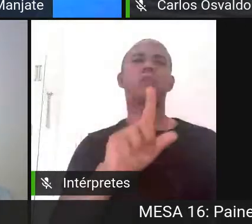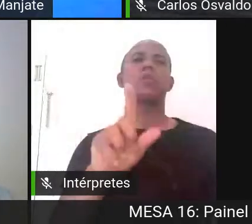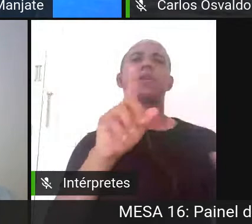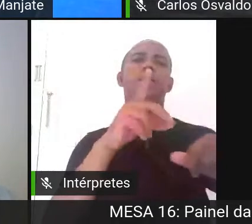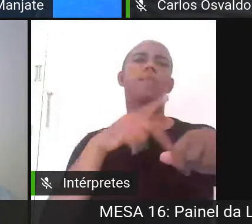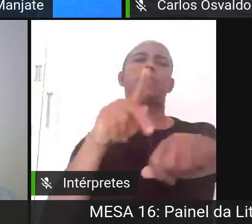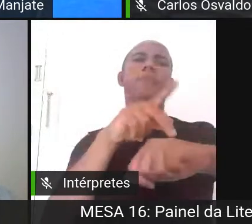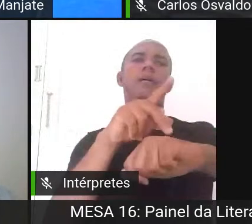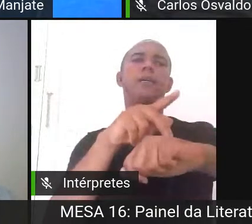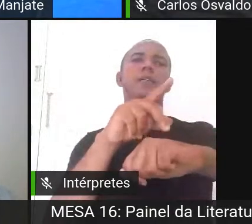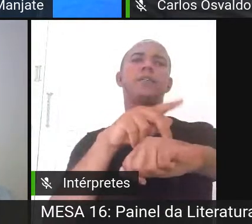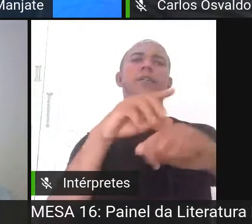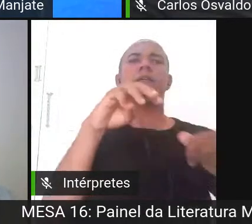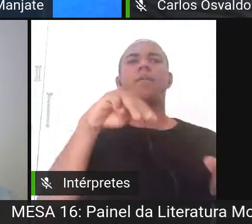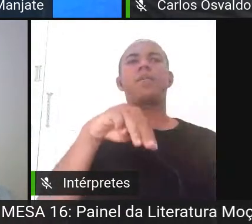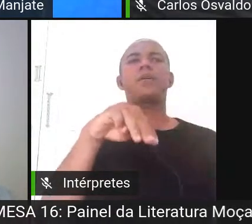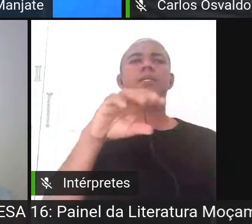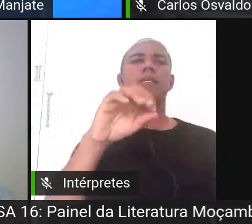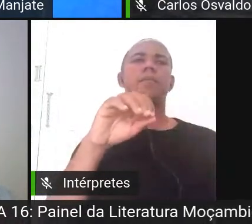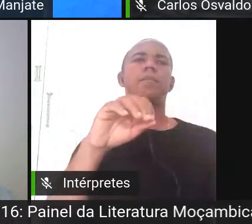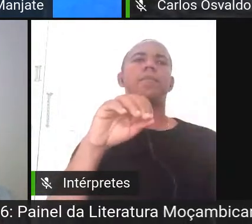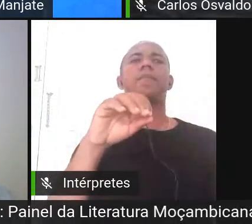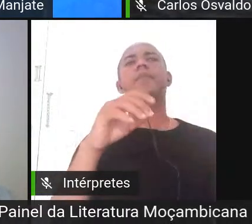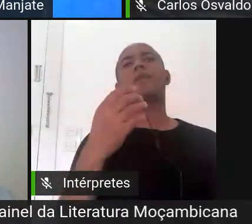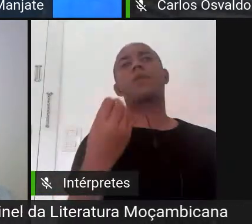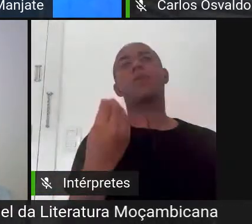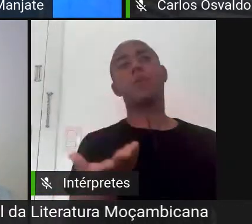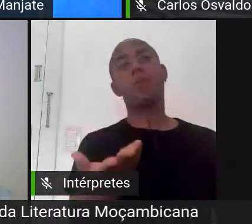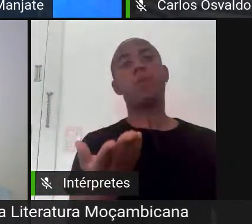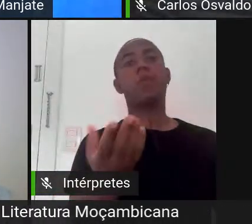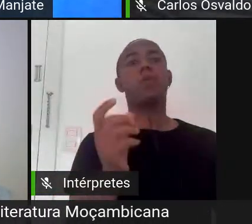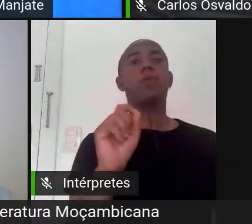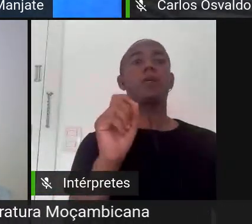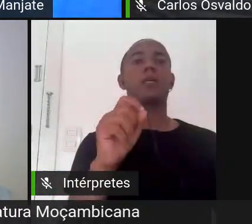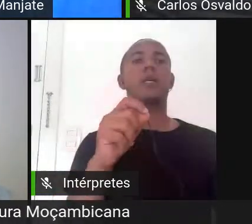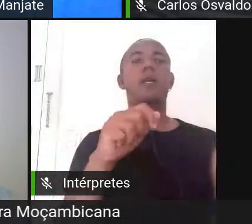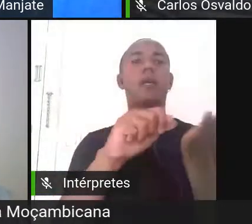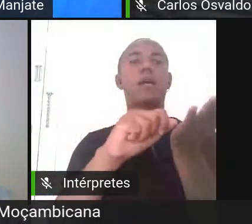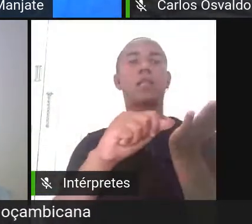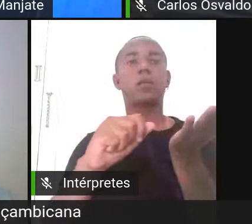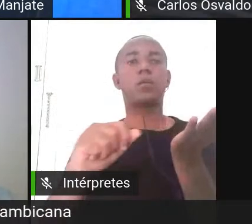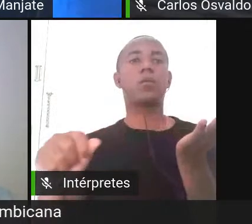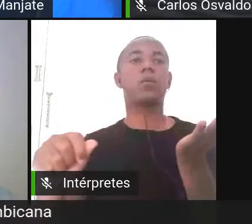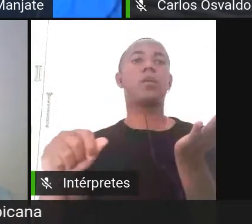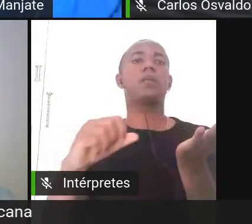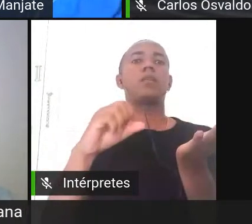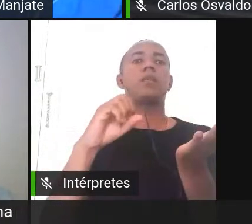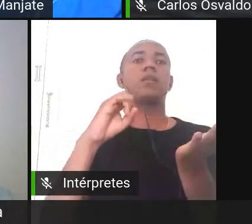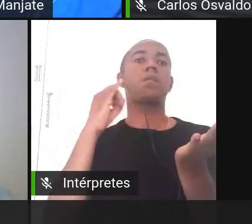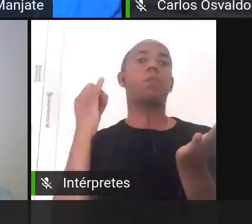com os autores que são hoje consagrados, a questão, por exemplo, da identidade, está muito ali